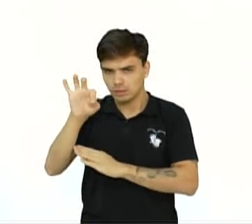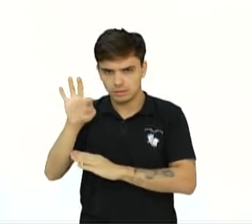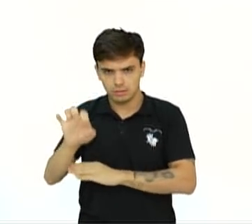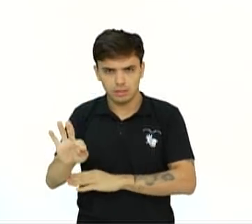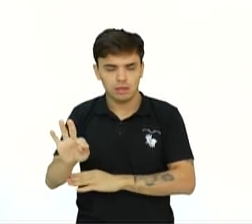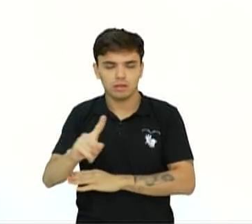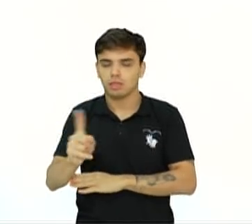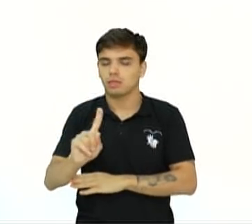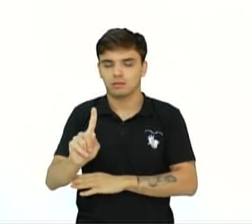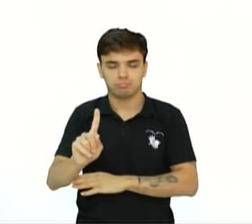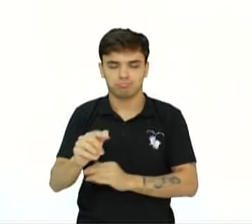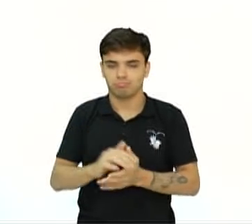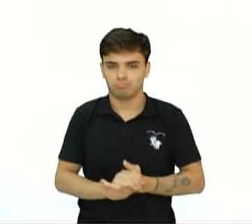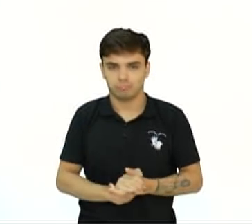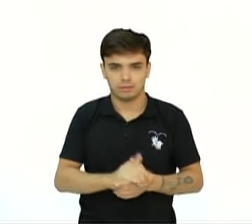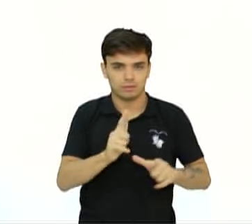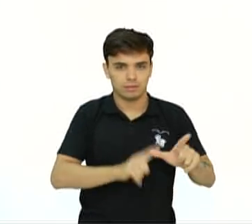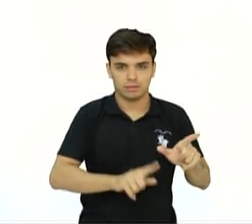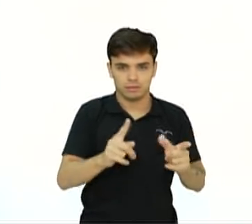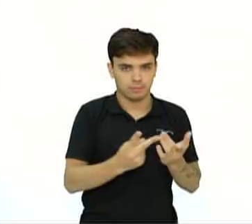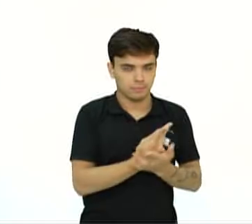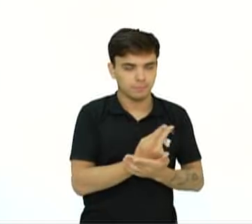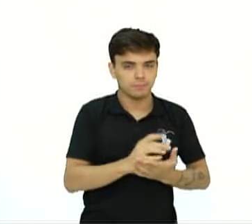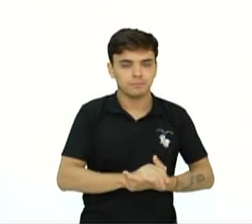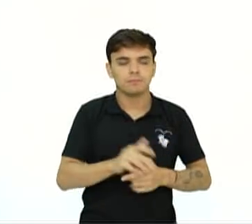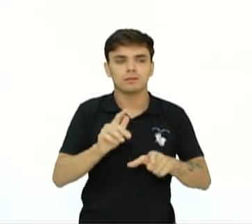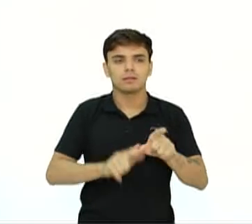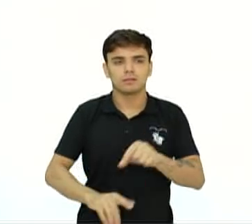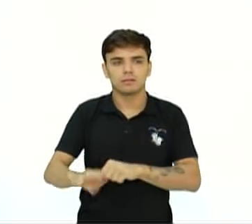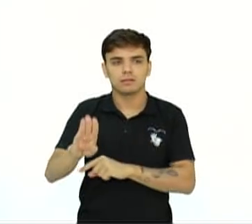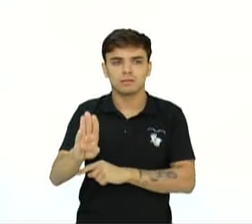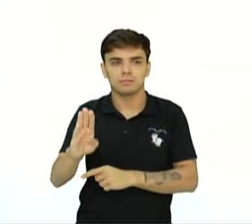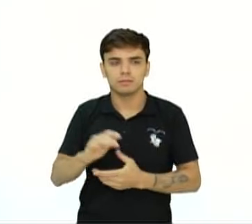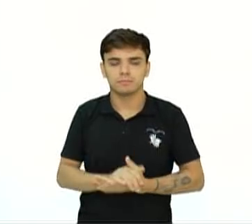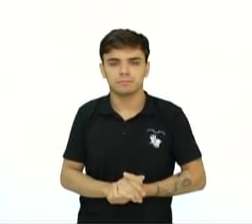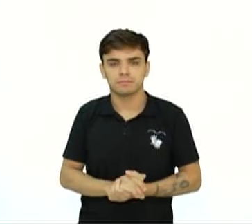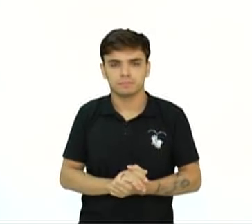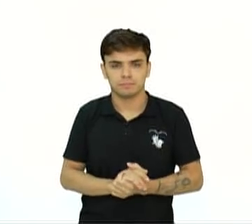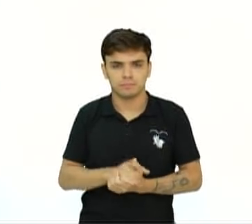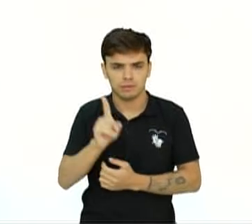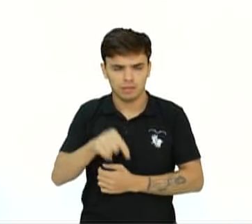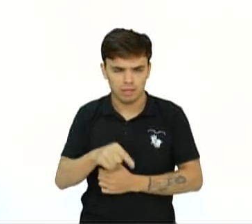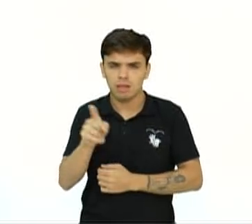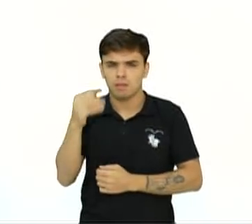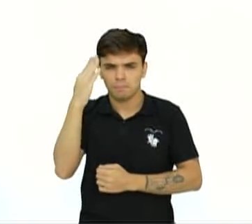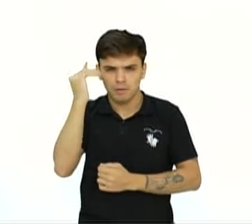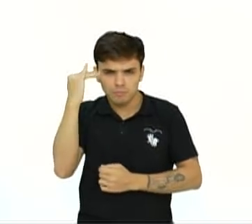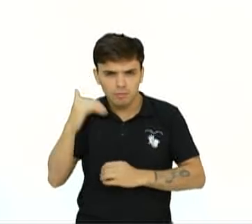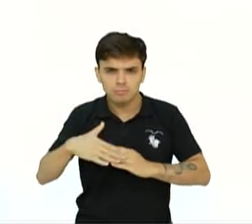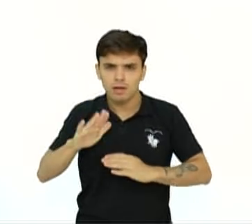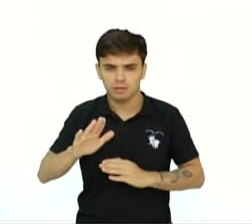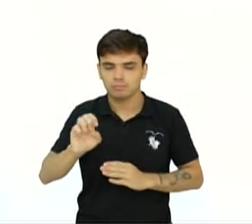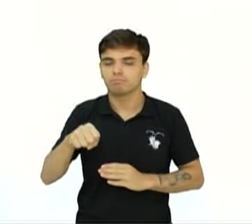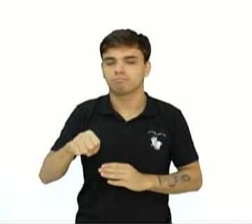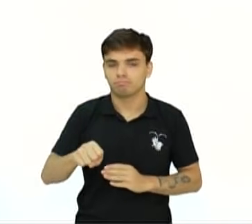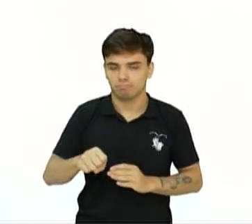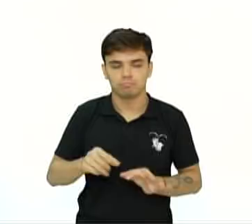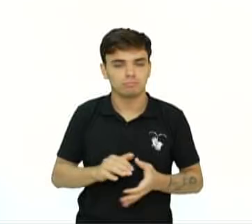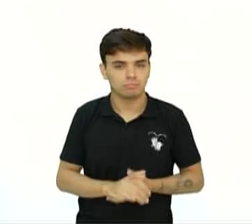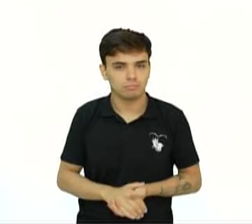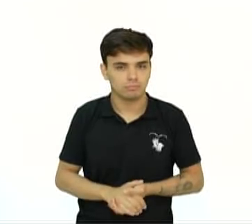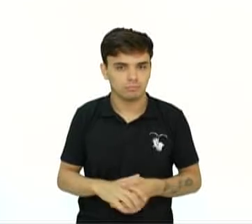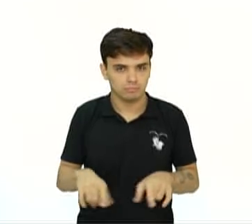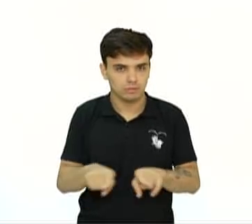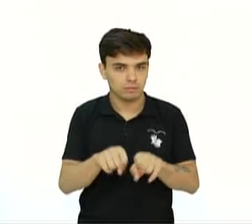né? Leonardo da Vinci. Então, a letra A não posso marcar. Letra B, ela provavelmente é uma das mais famosas? Provavelmente. E